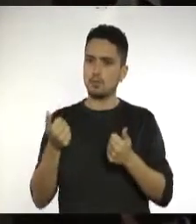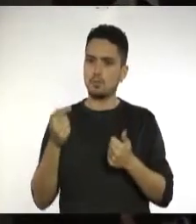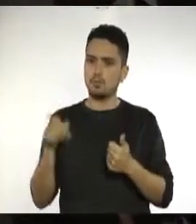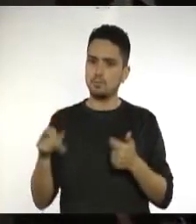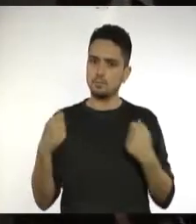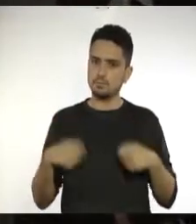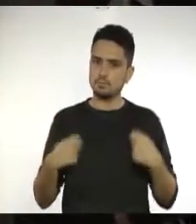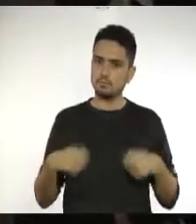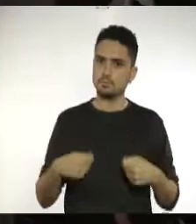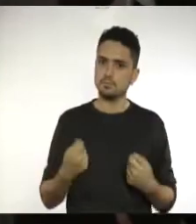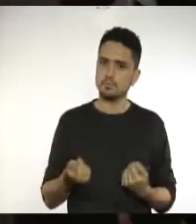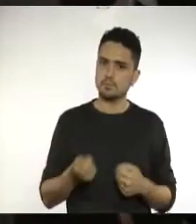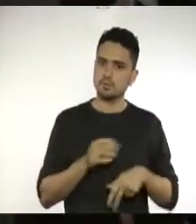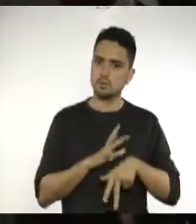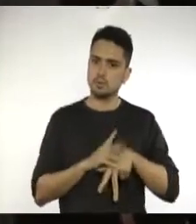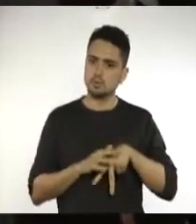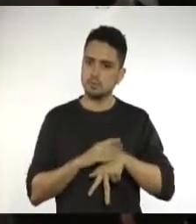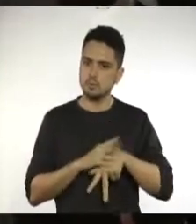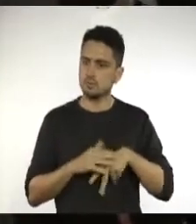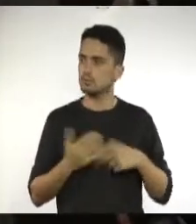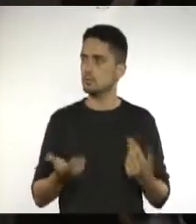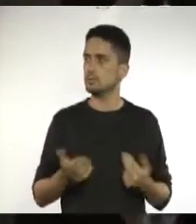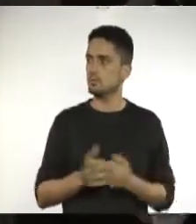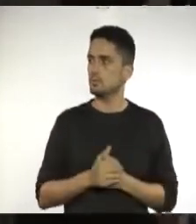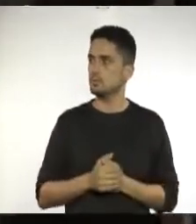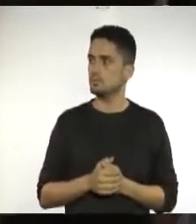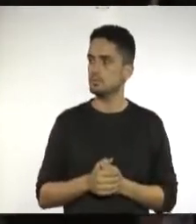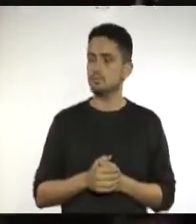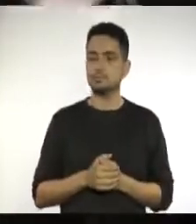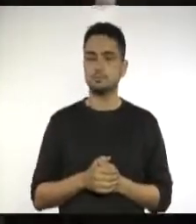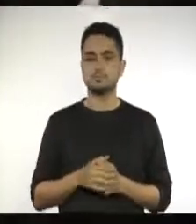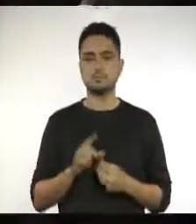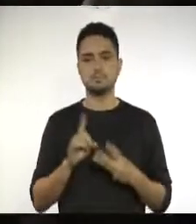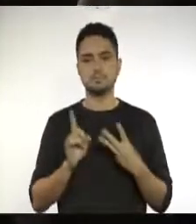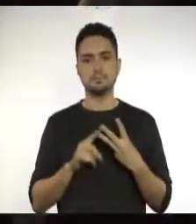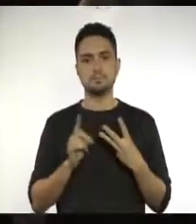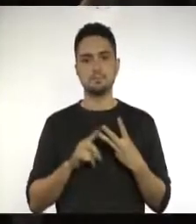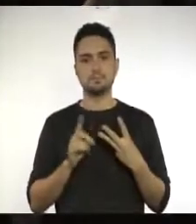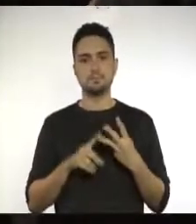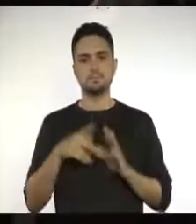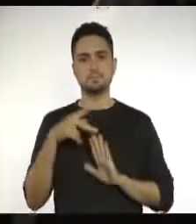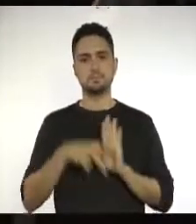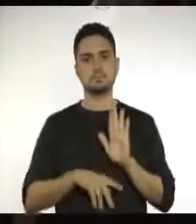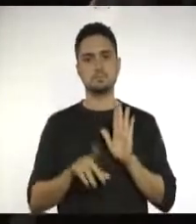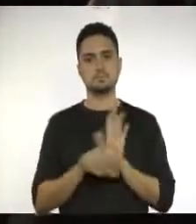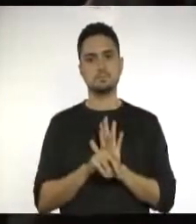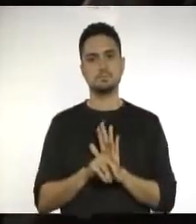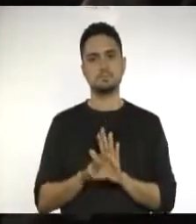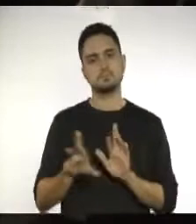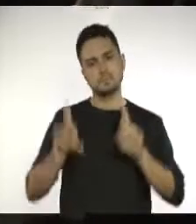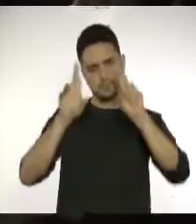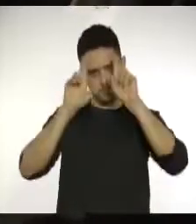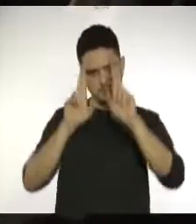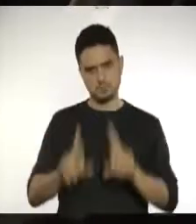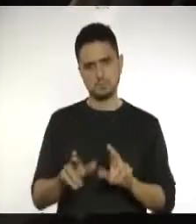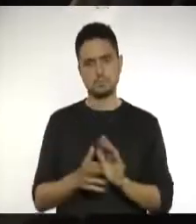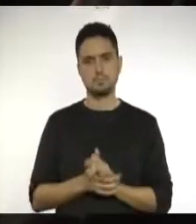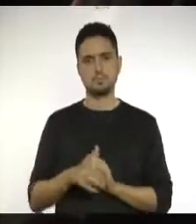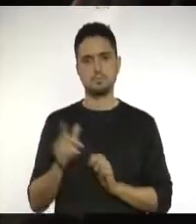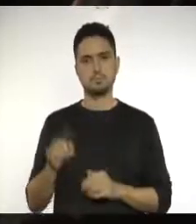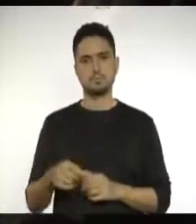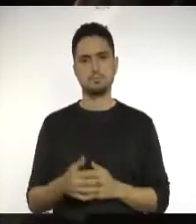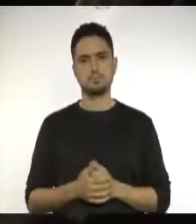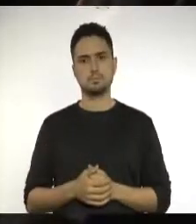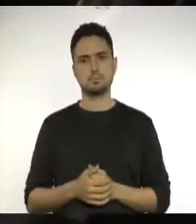aquele quadro patológico apresentado. Em terceiro lugar, esse projeto, e de novo, com todo respeito,